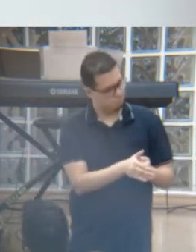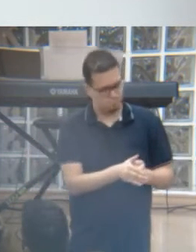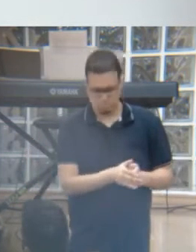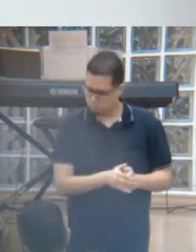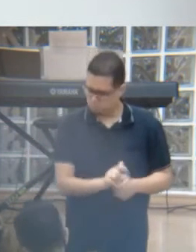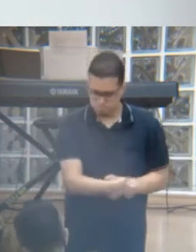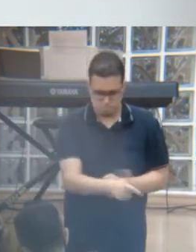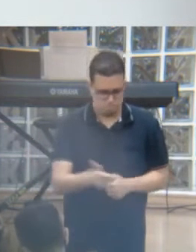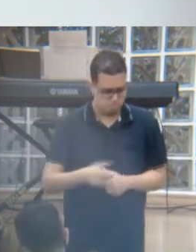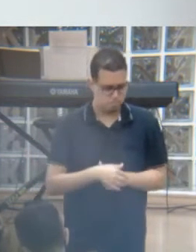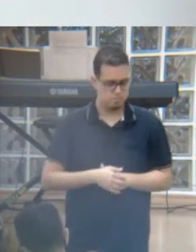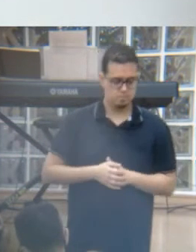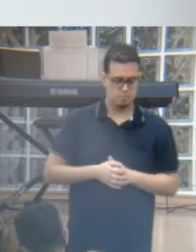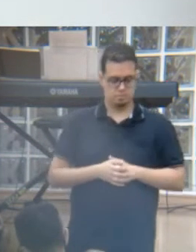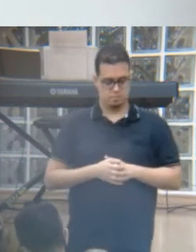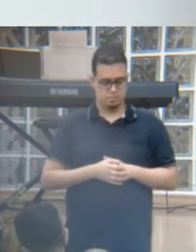Elias, o tesbita,